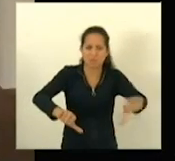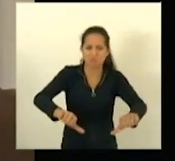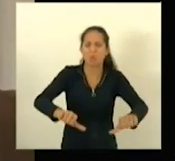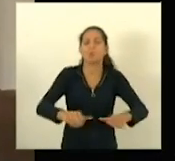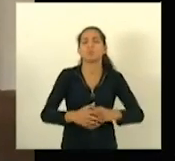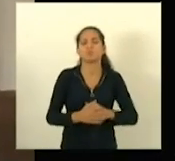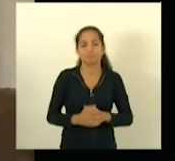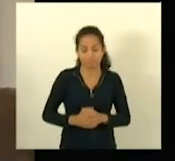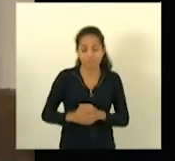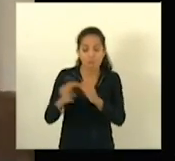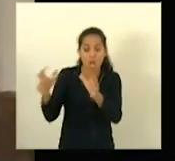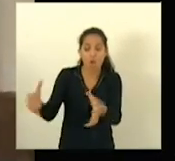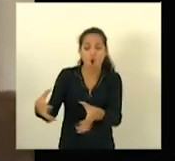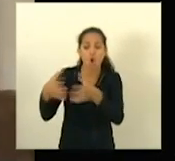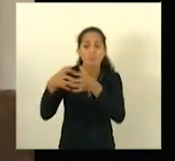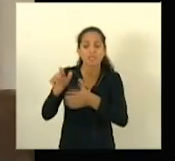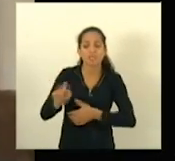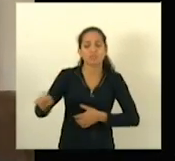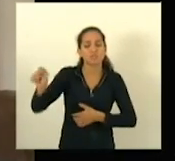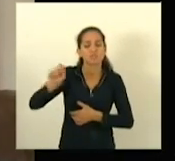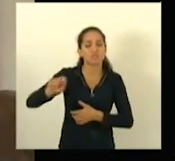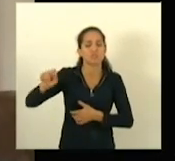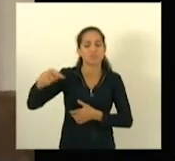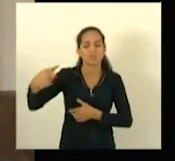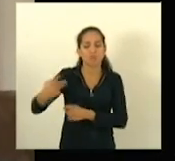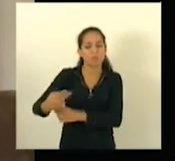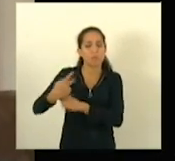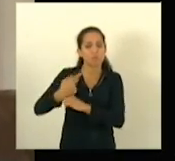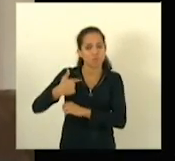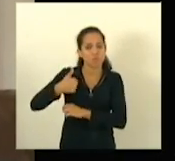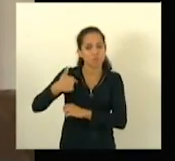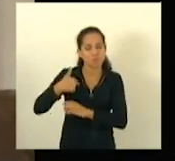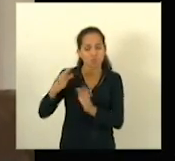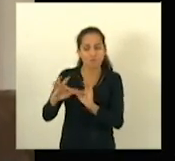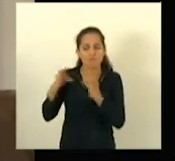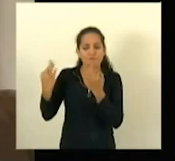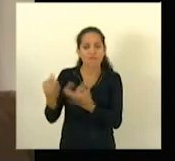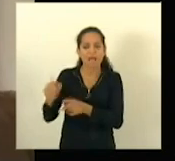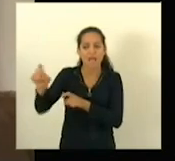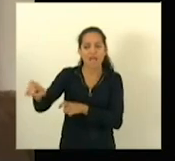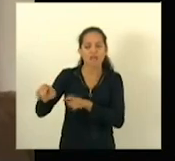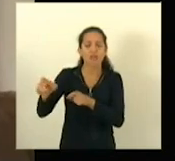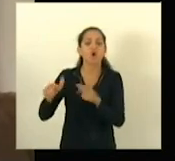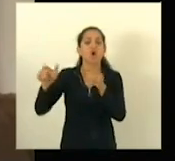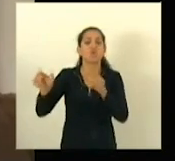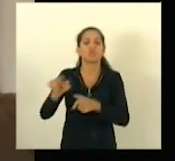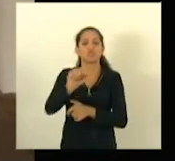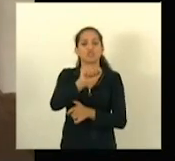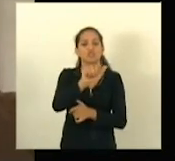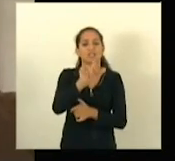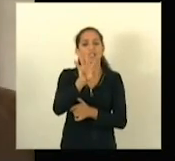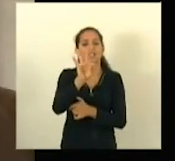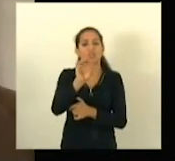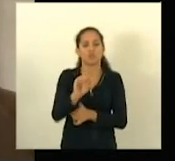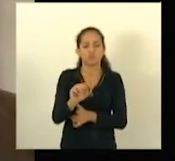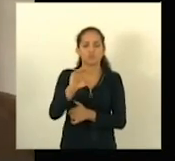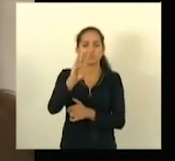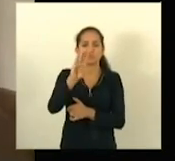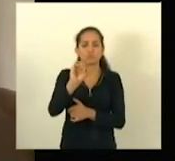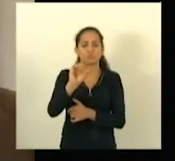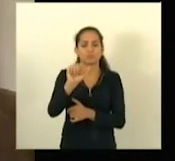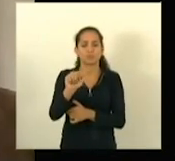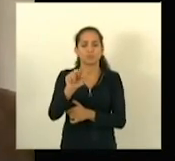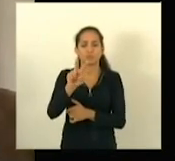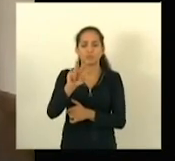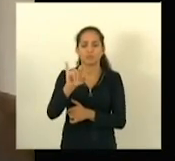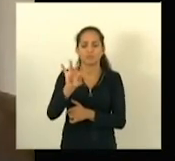aqui uma comissão da Associação dos Agricultores Familiares de Alto Boa Vista Comandada aqui pelo Duda,